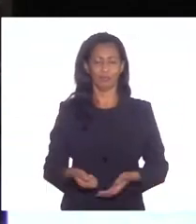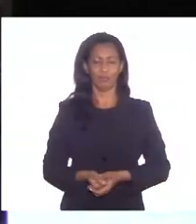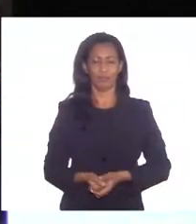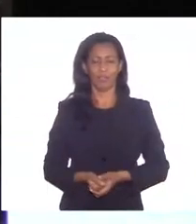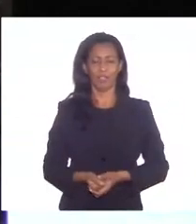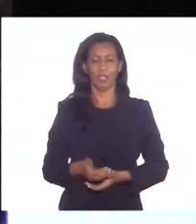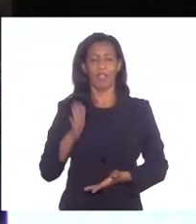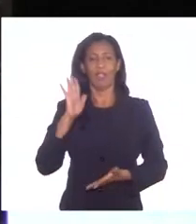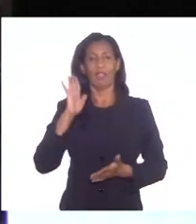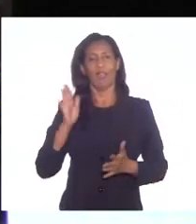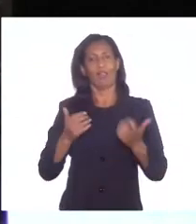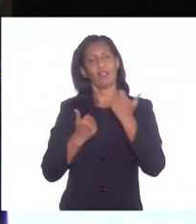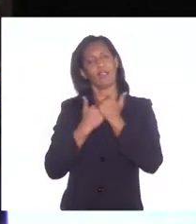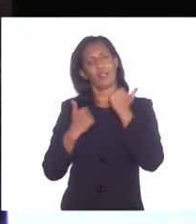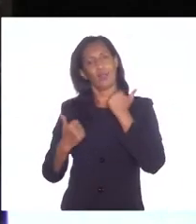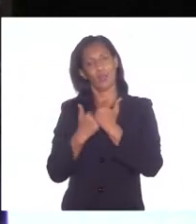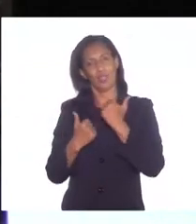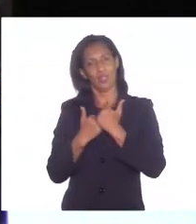As assessorias aqui,